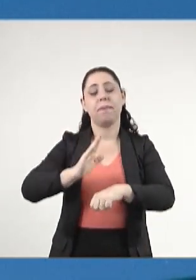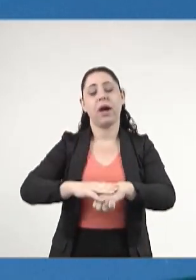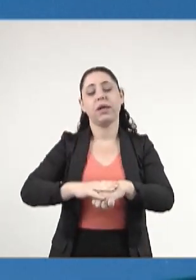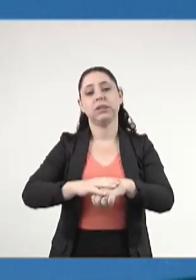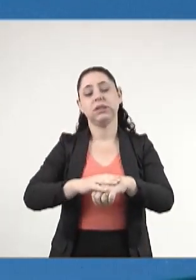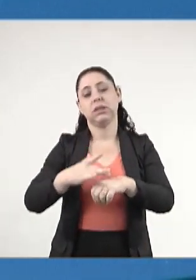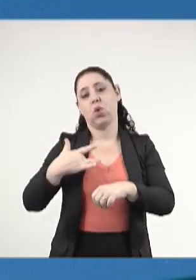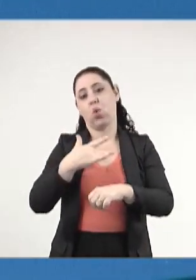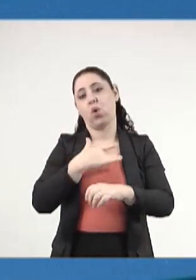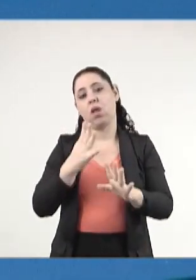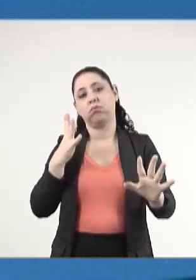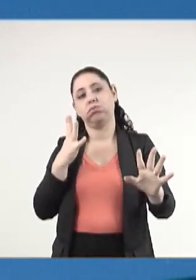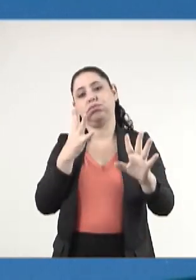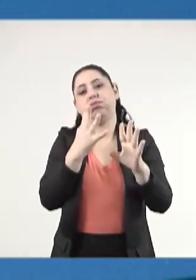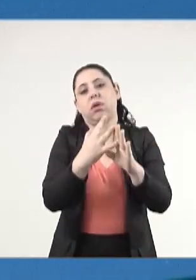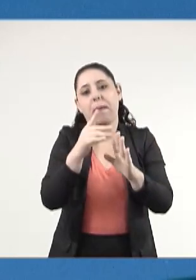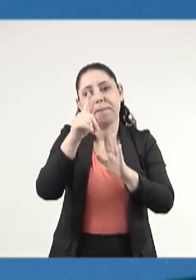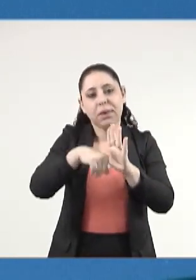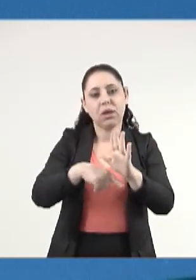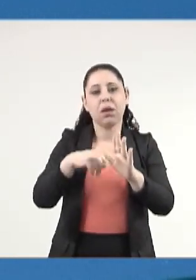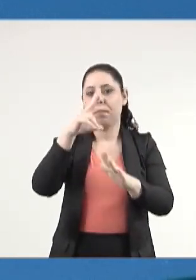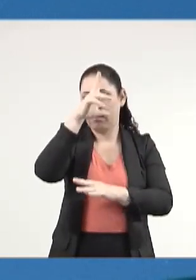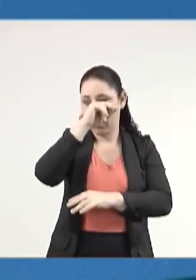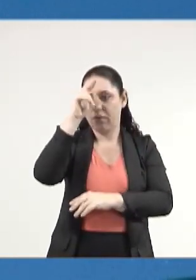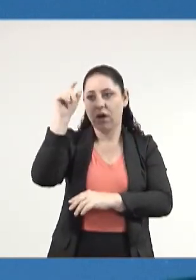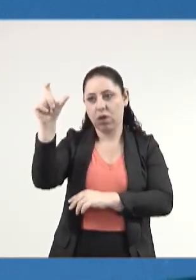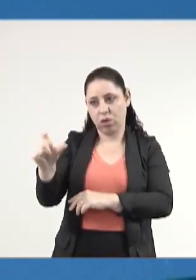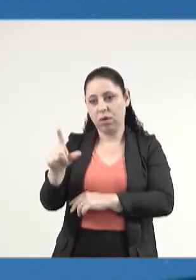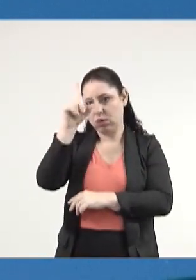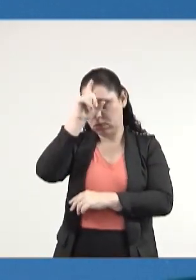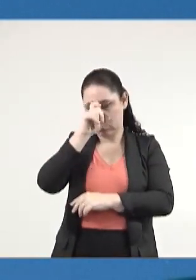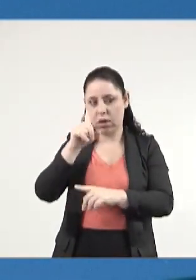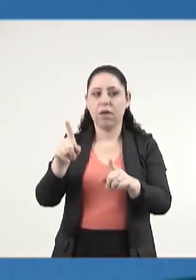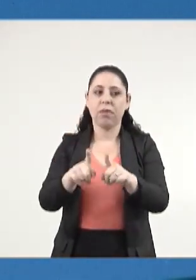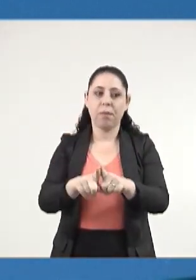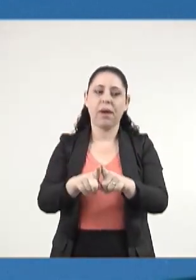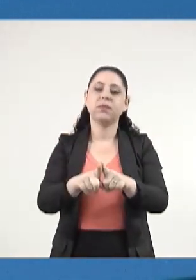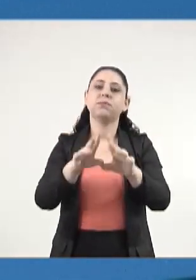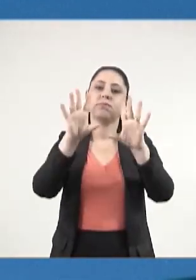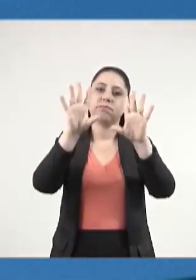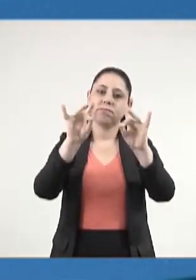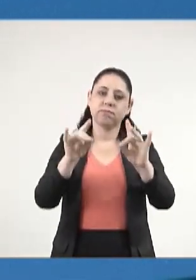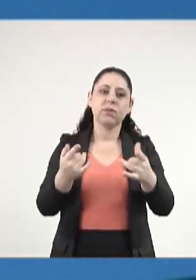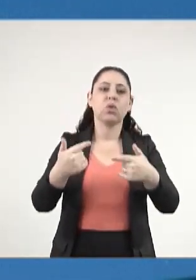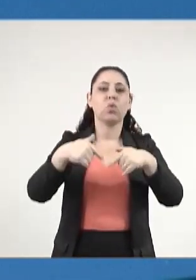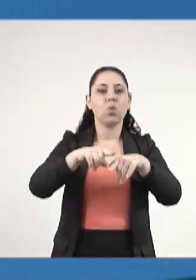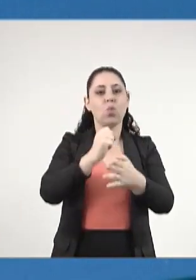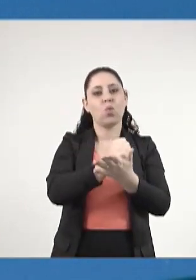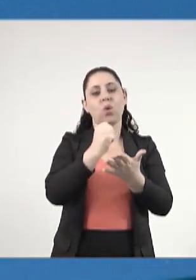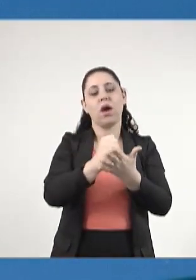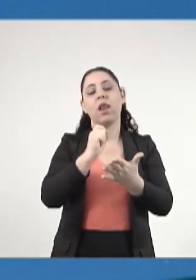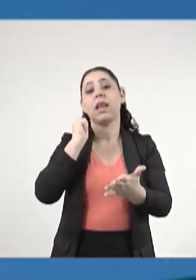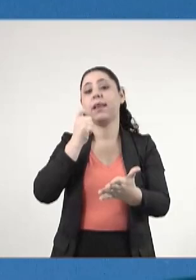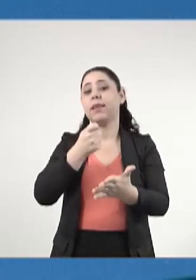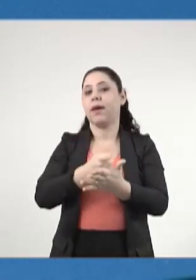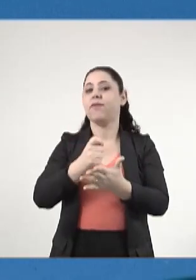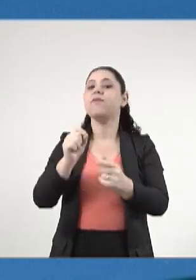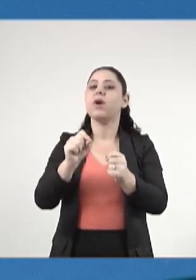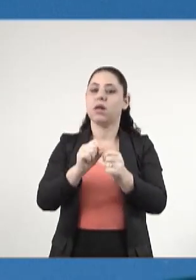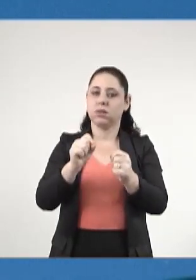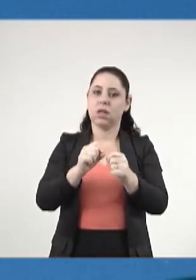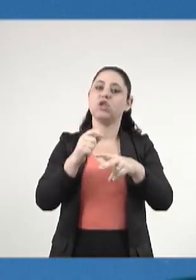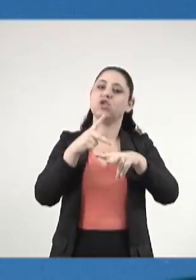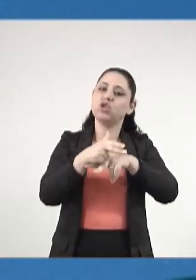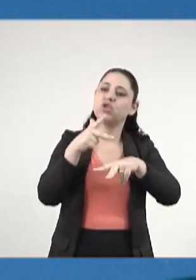Menos Fila, prevê que prefeituras e estabelecimentos de saúde definam convênios para garantir a realização